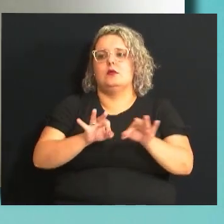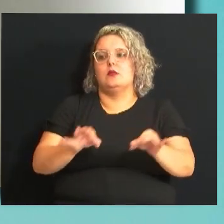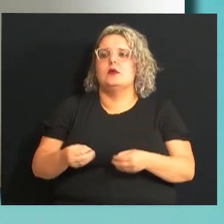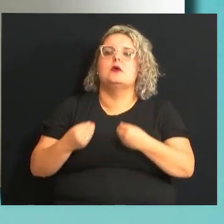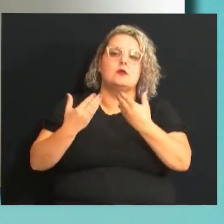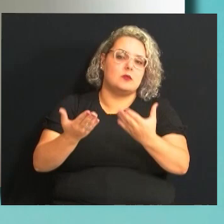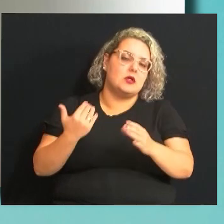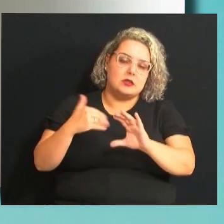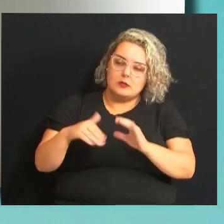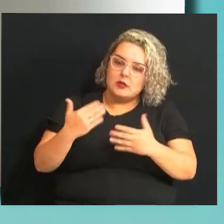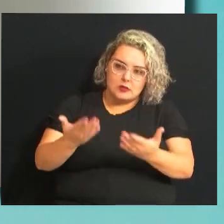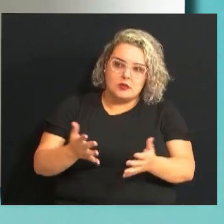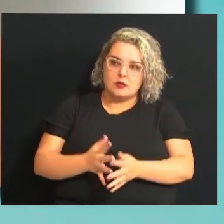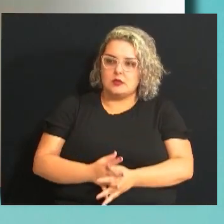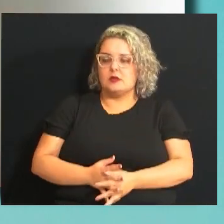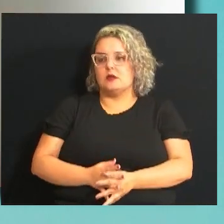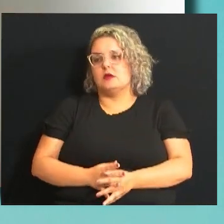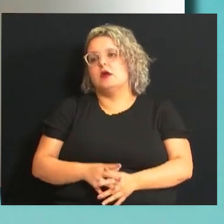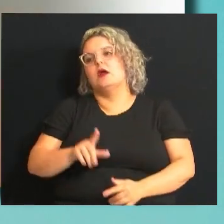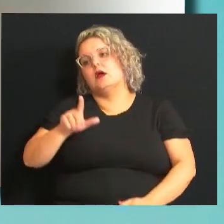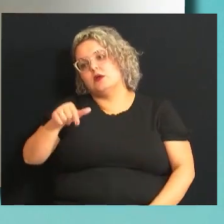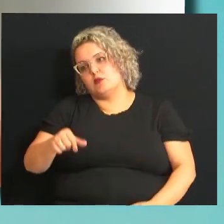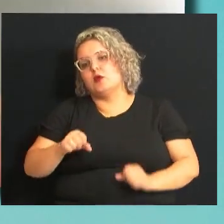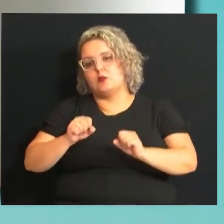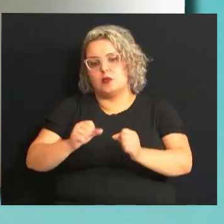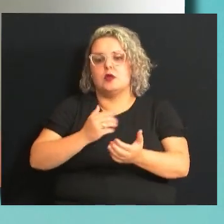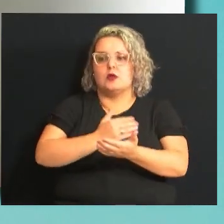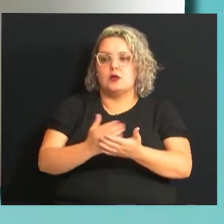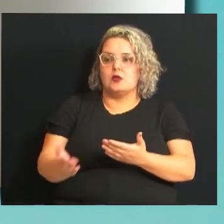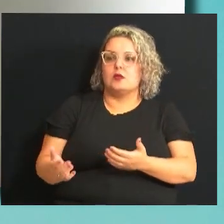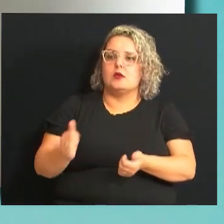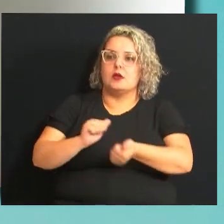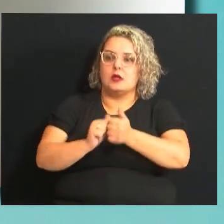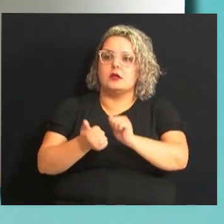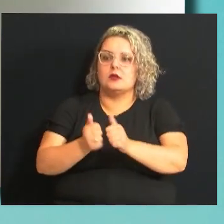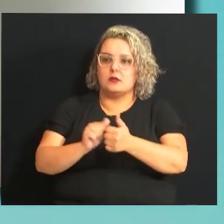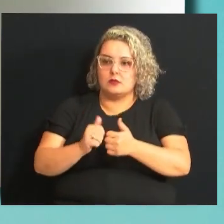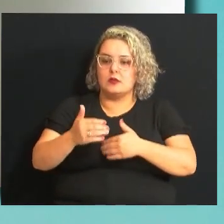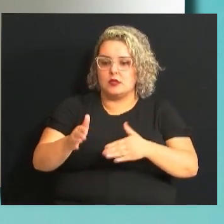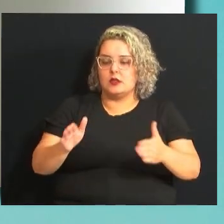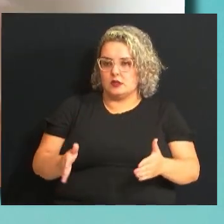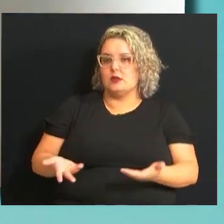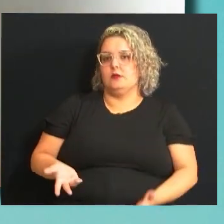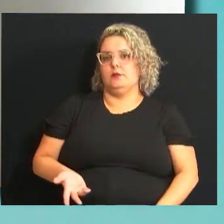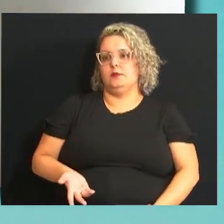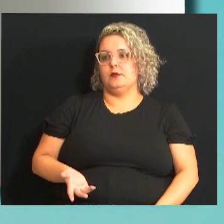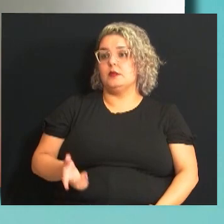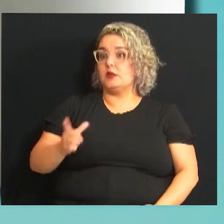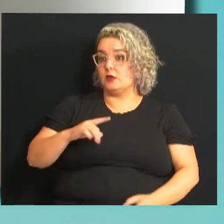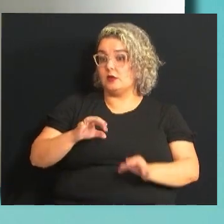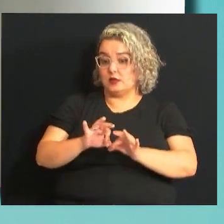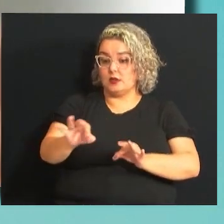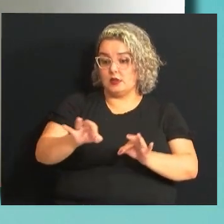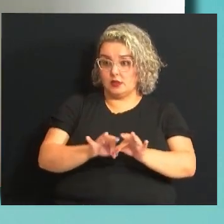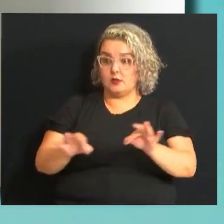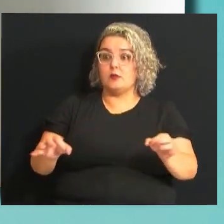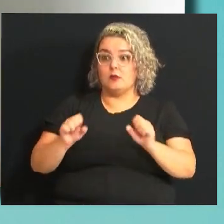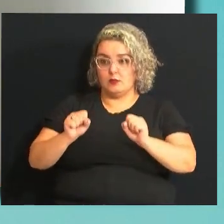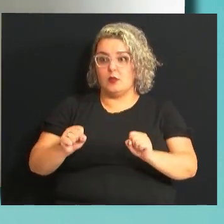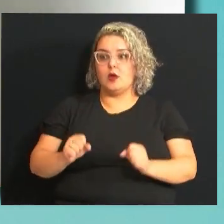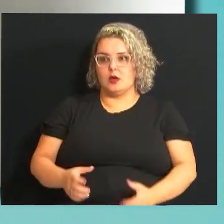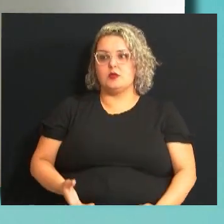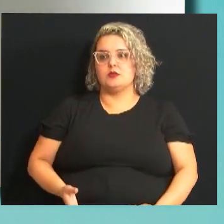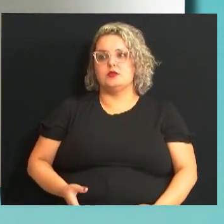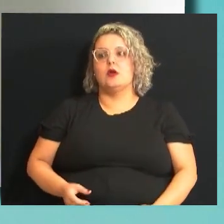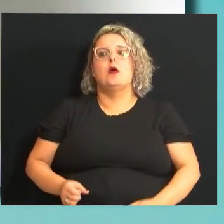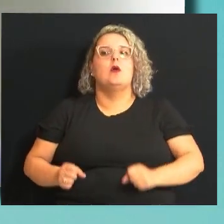e a frequência que você quer receber. E daí a gente monta tudo, prepara tudo, envia para você. E daí, pós isso, você vai poder começar a customizar um pouco a sua